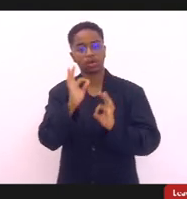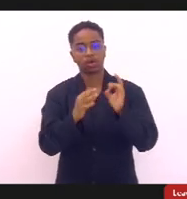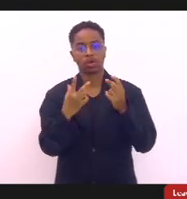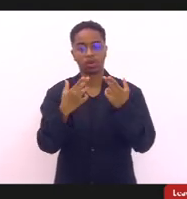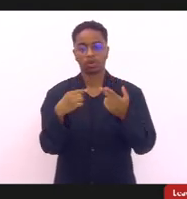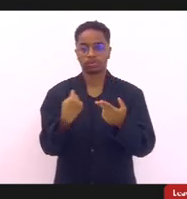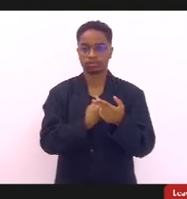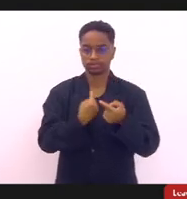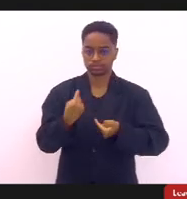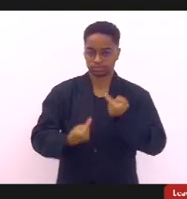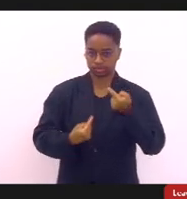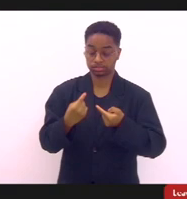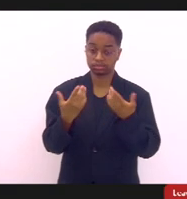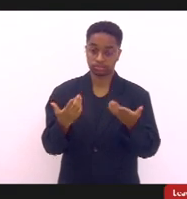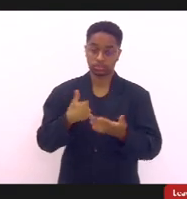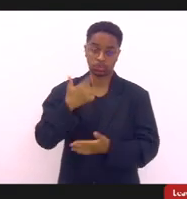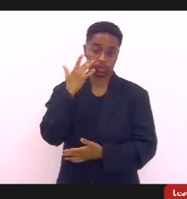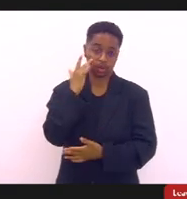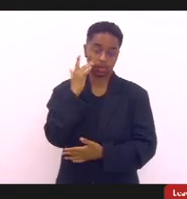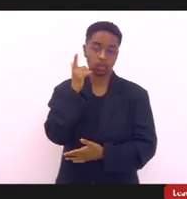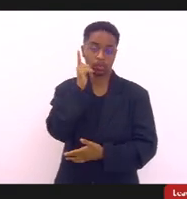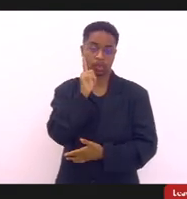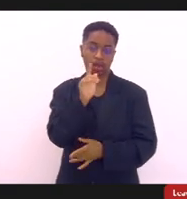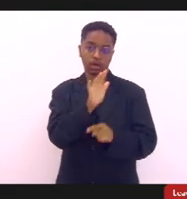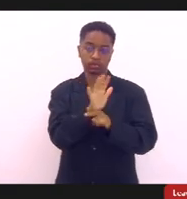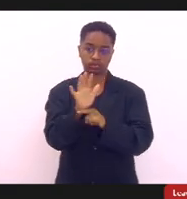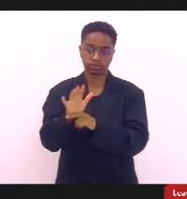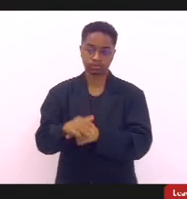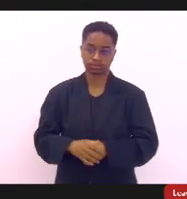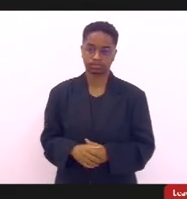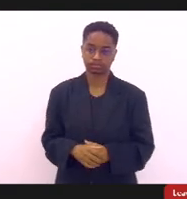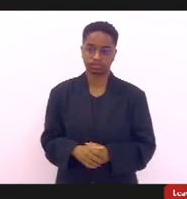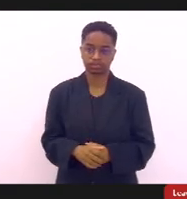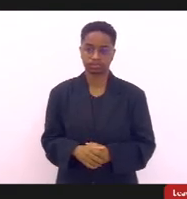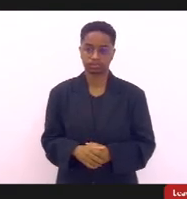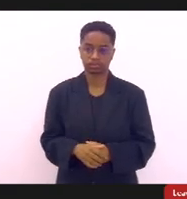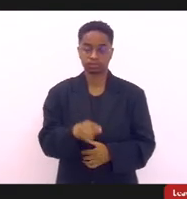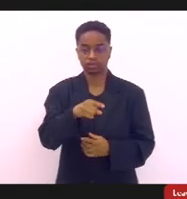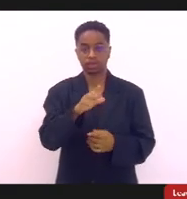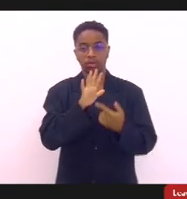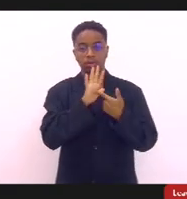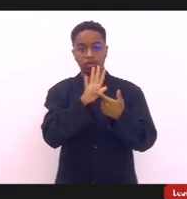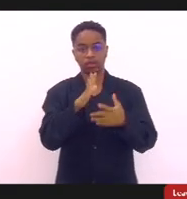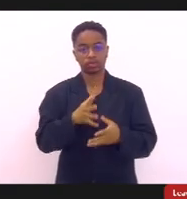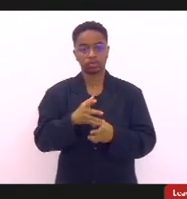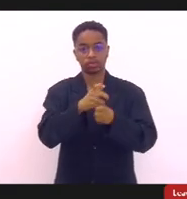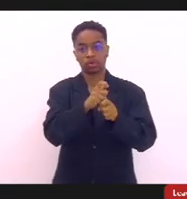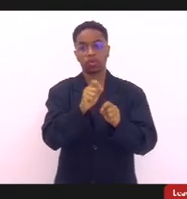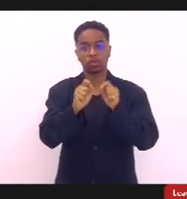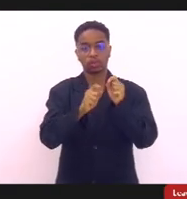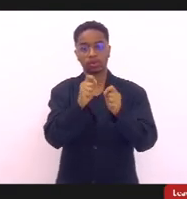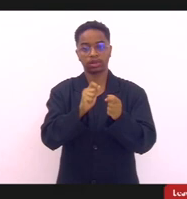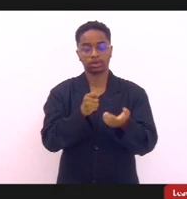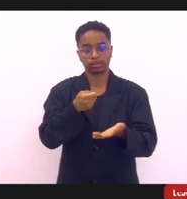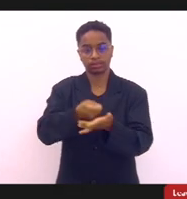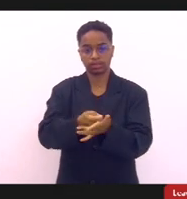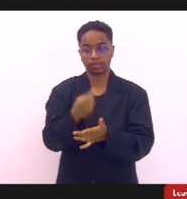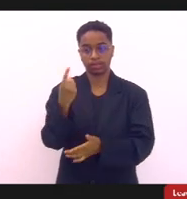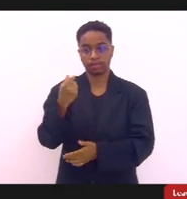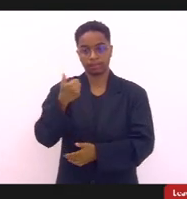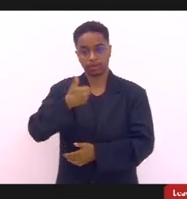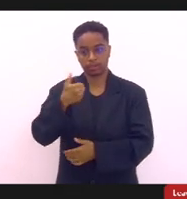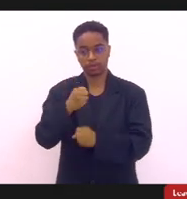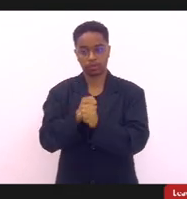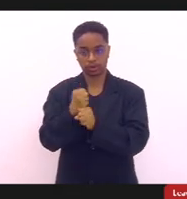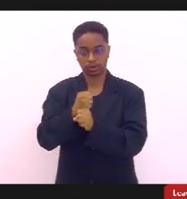discutida, e eu acho que pode ajudar. Aqui a gente tem o total do que foi cofinanciado. No primeiro ano, a gente